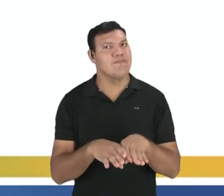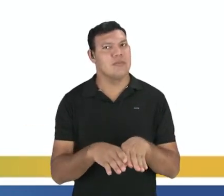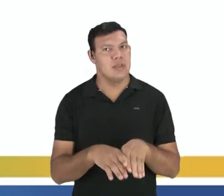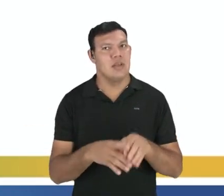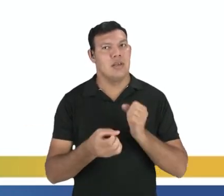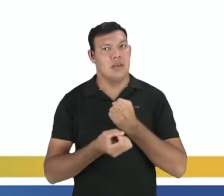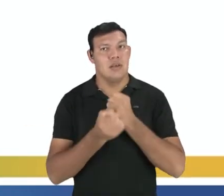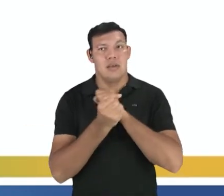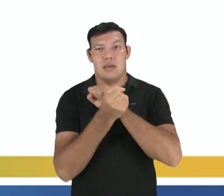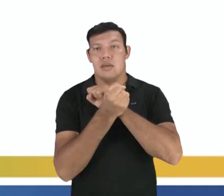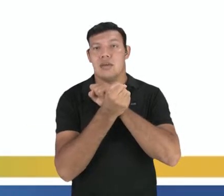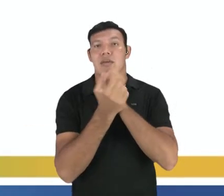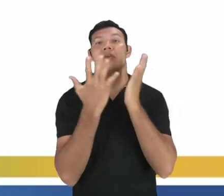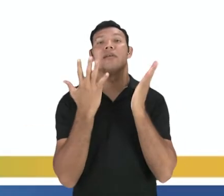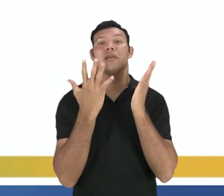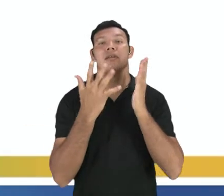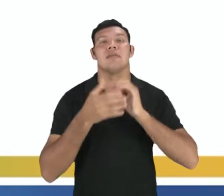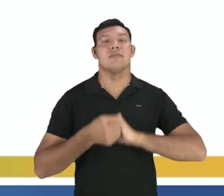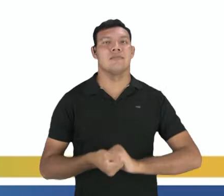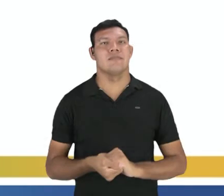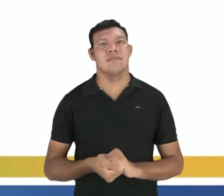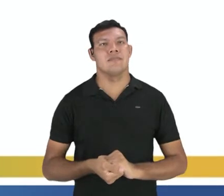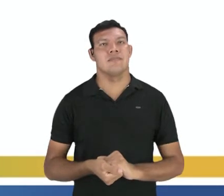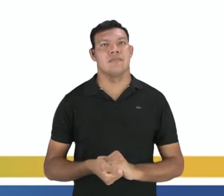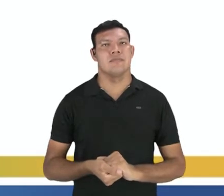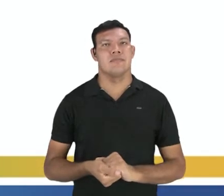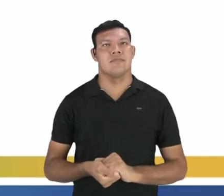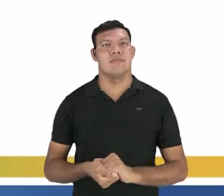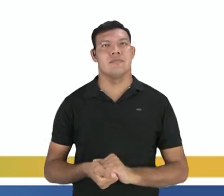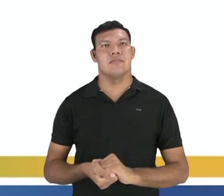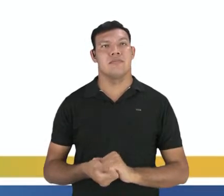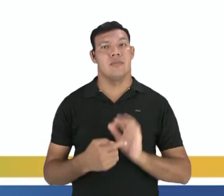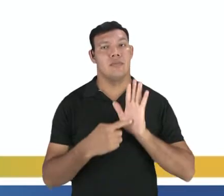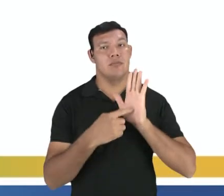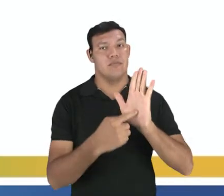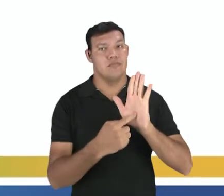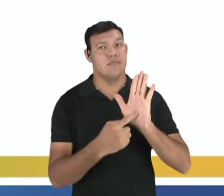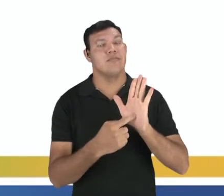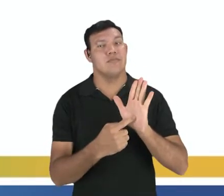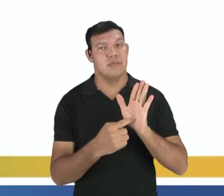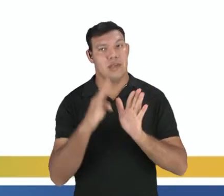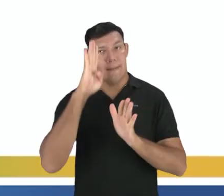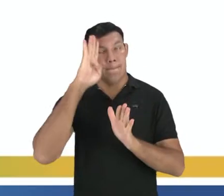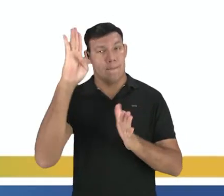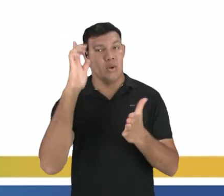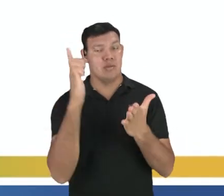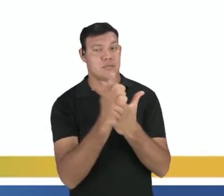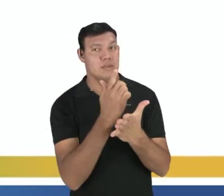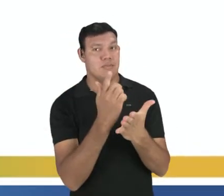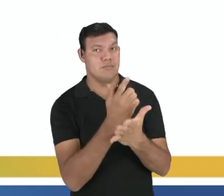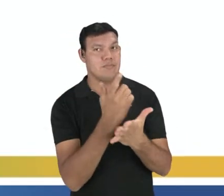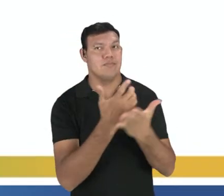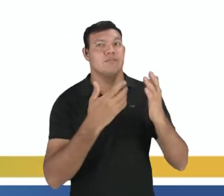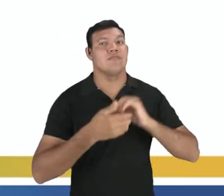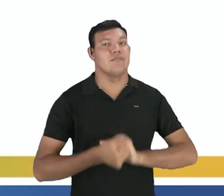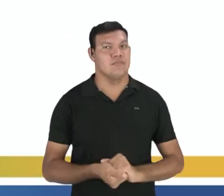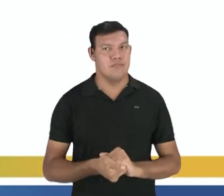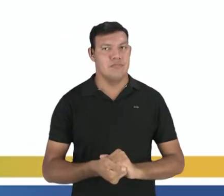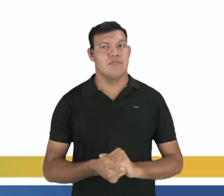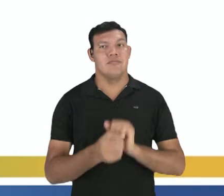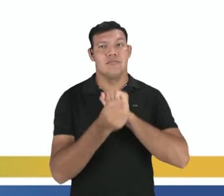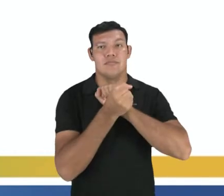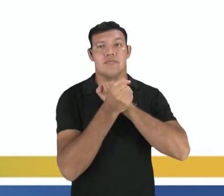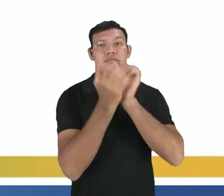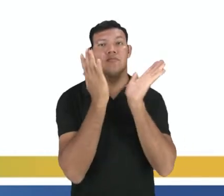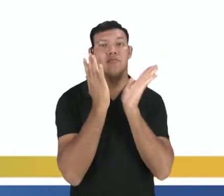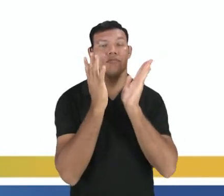William Shakespeare. Eu trouxe algumas das principais obras de William